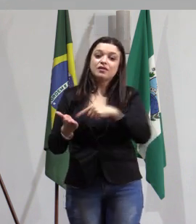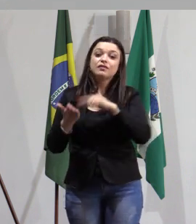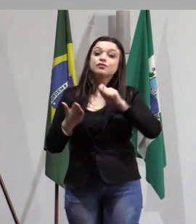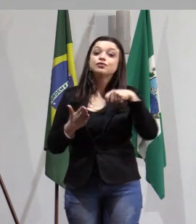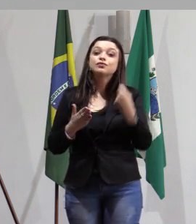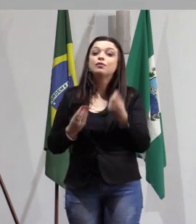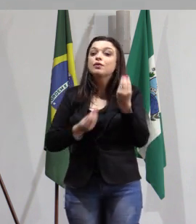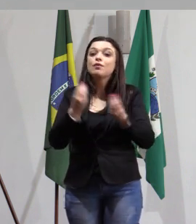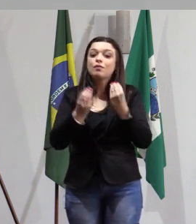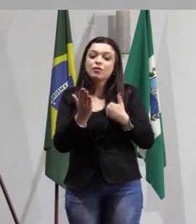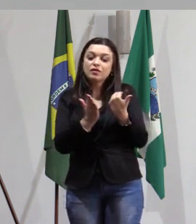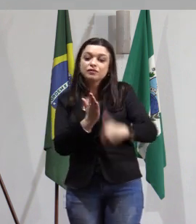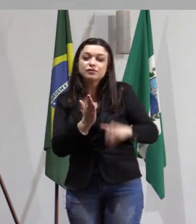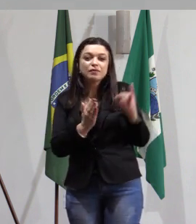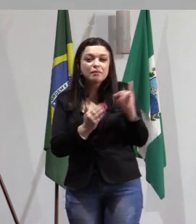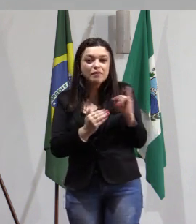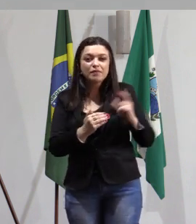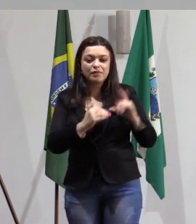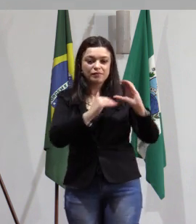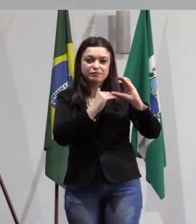fiscais.